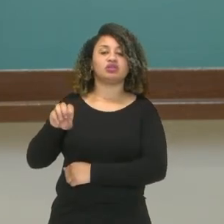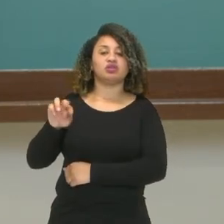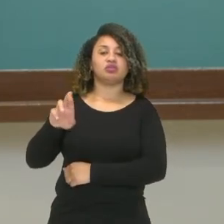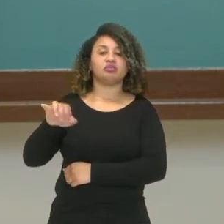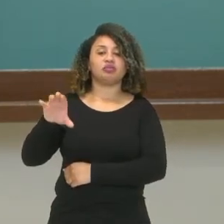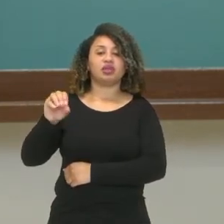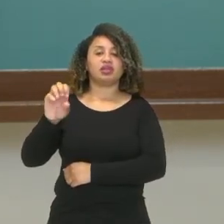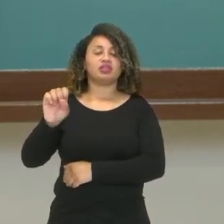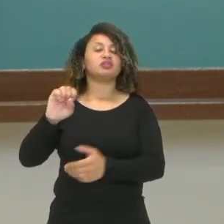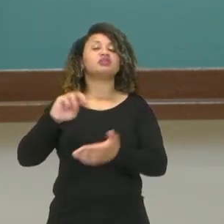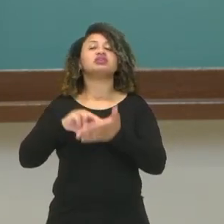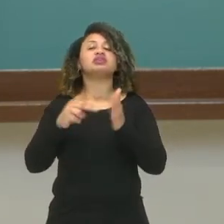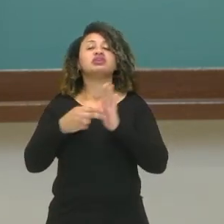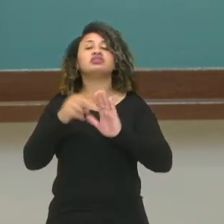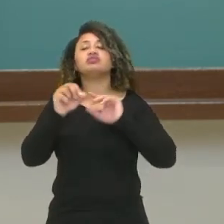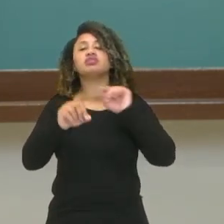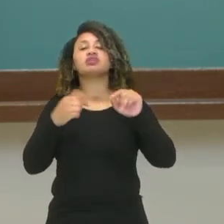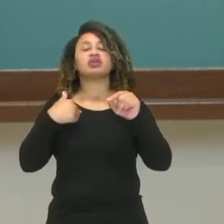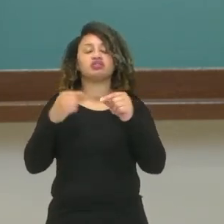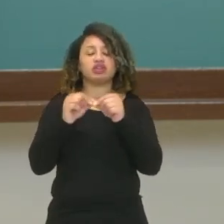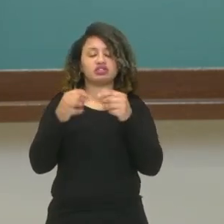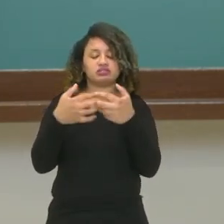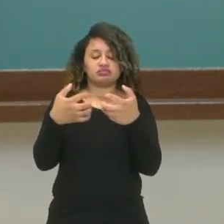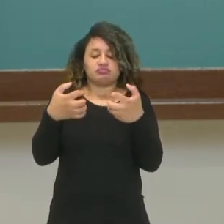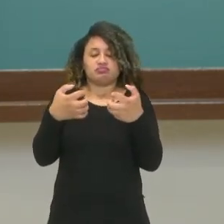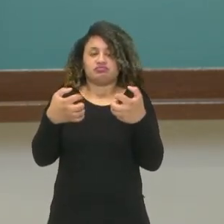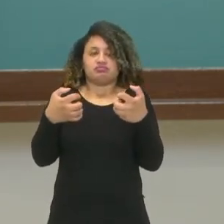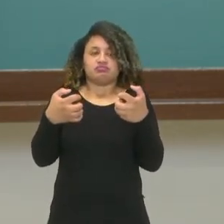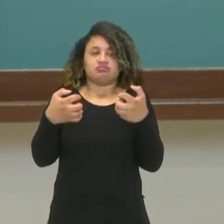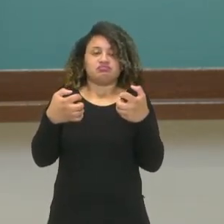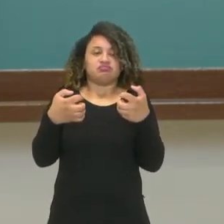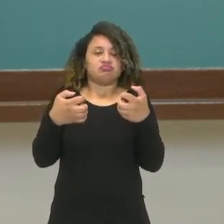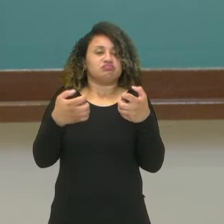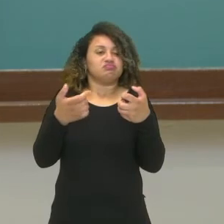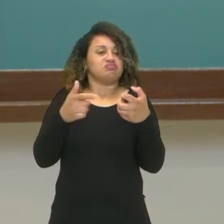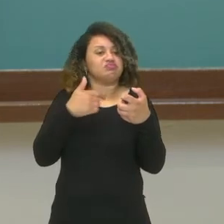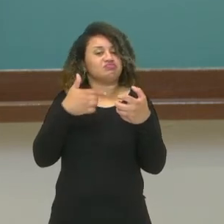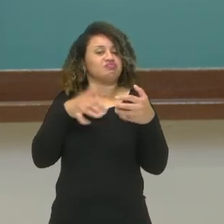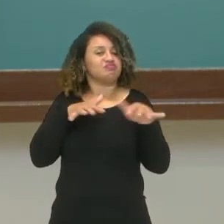São os exercícios em que eu faço a contração e não tenho movimento articular.